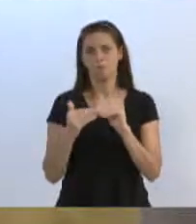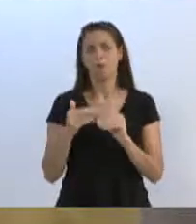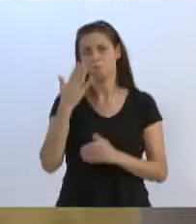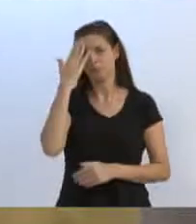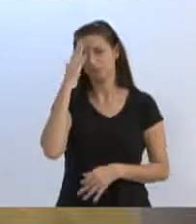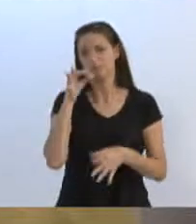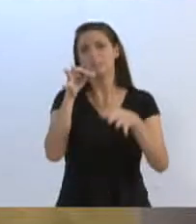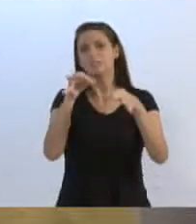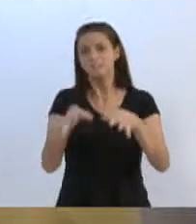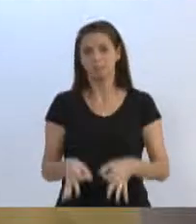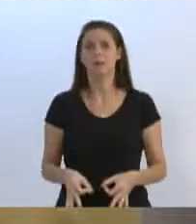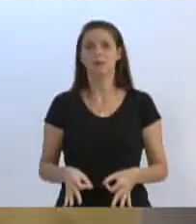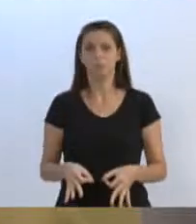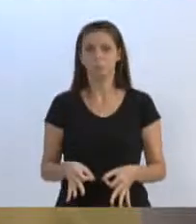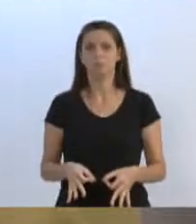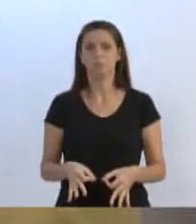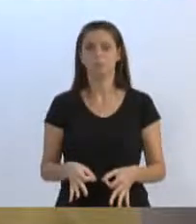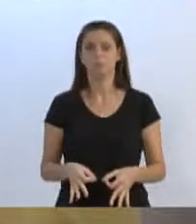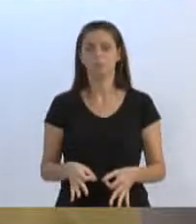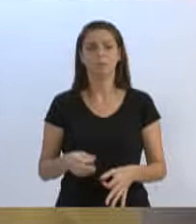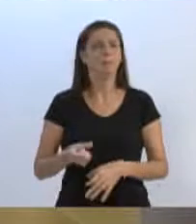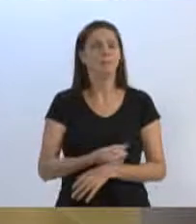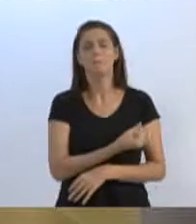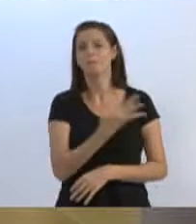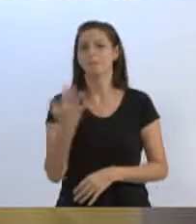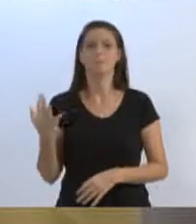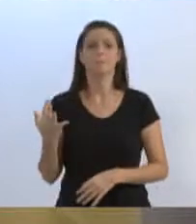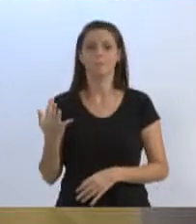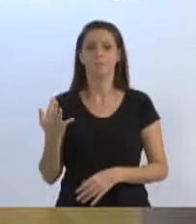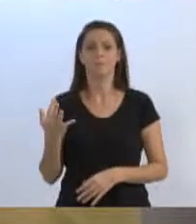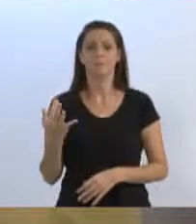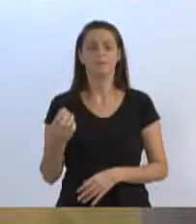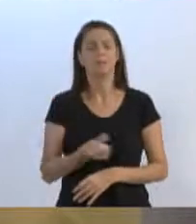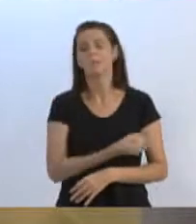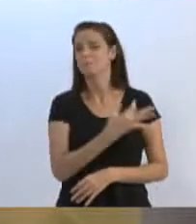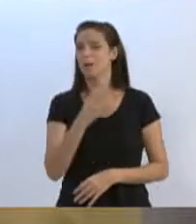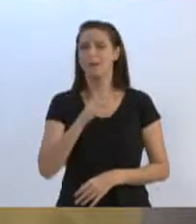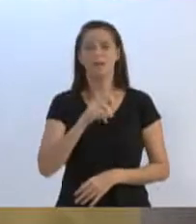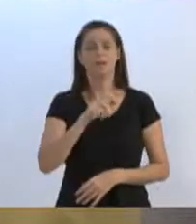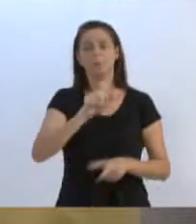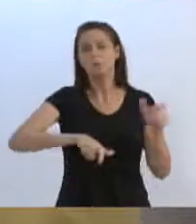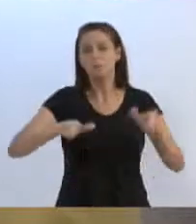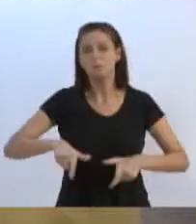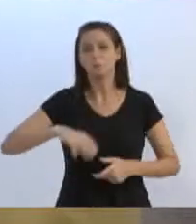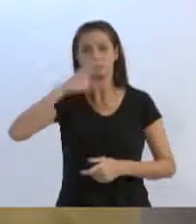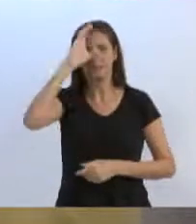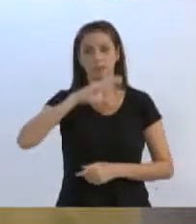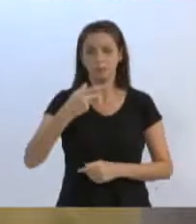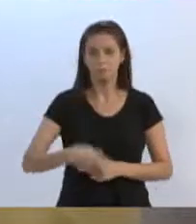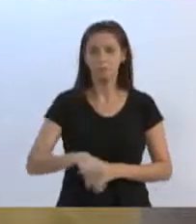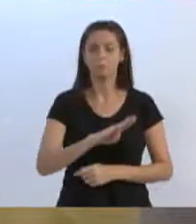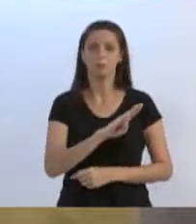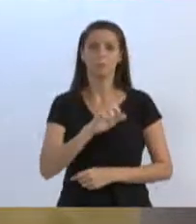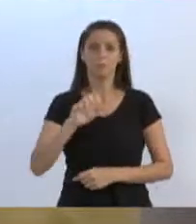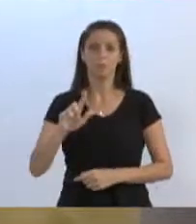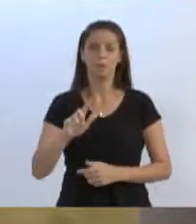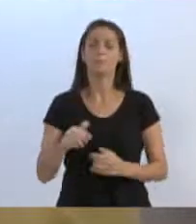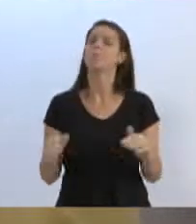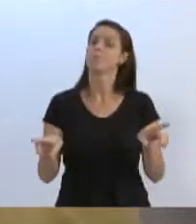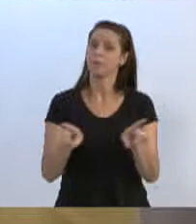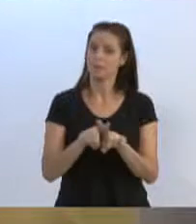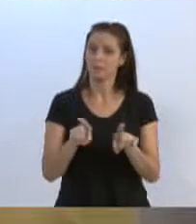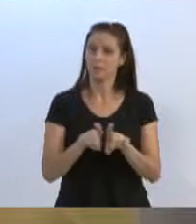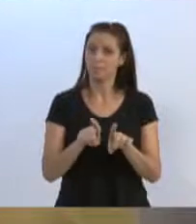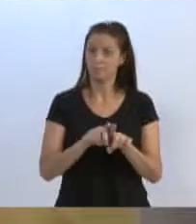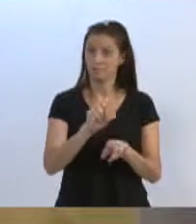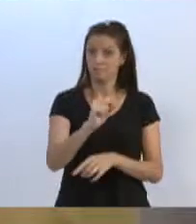que com milhares de cidadãos aqui do nosso município e também do nosso